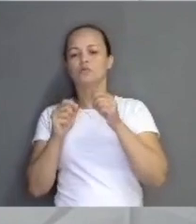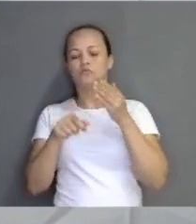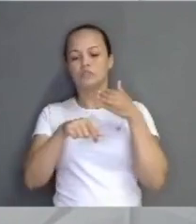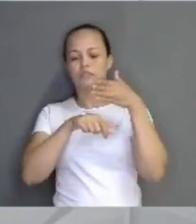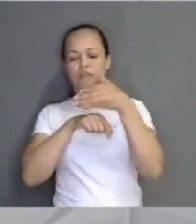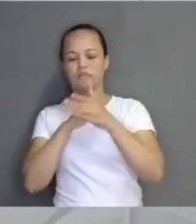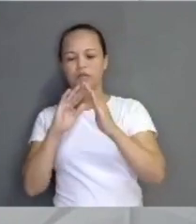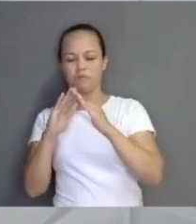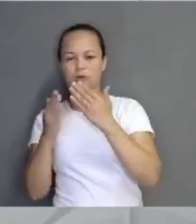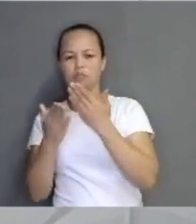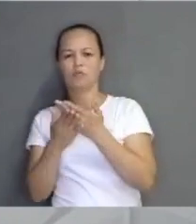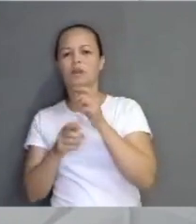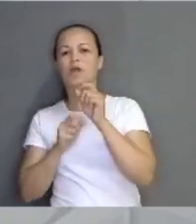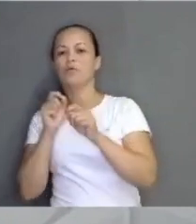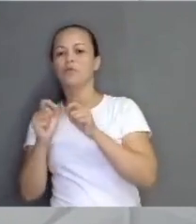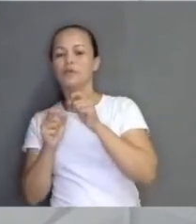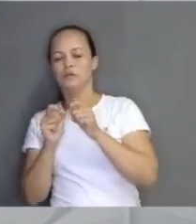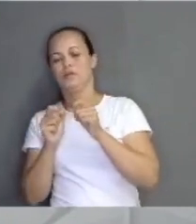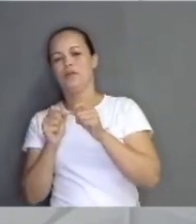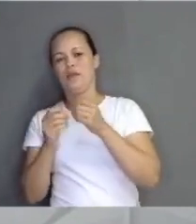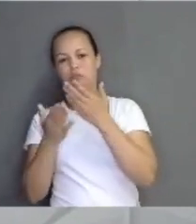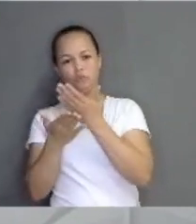estudar. Certo?